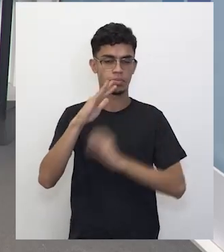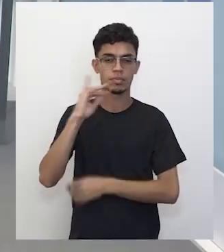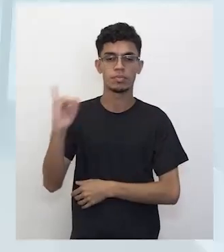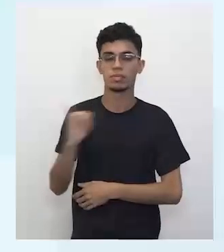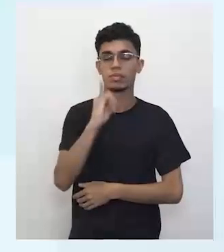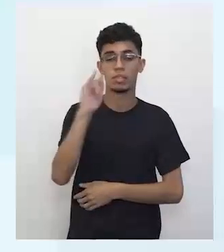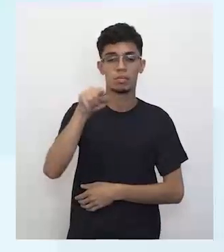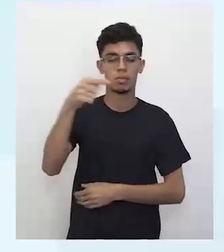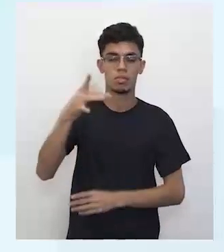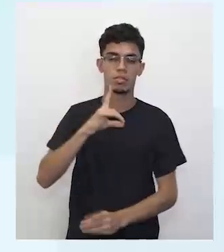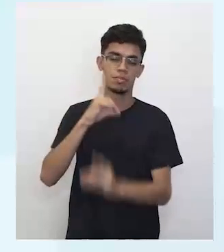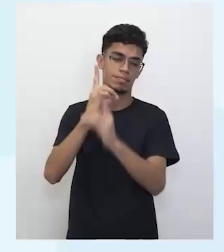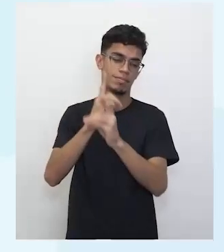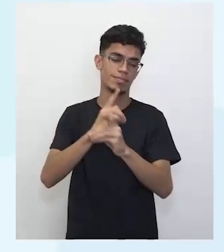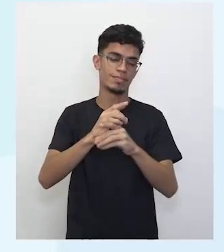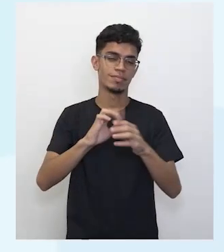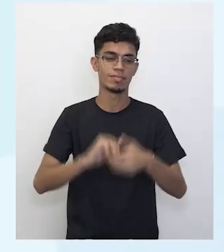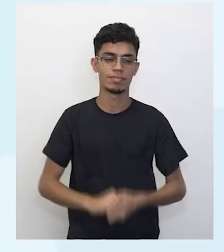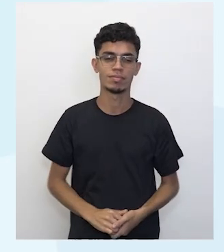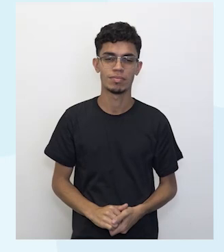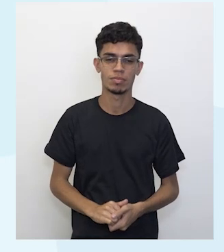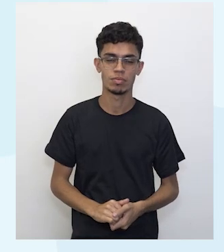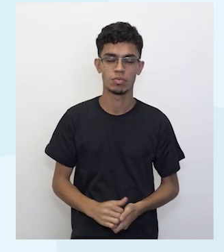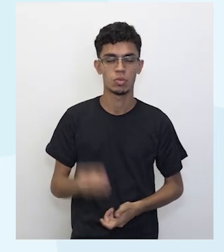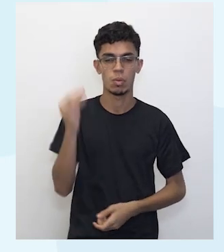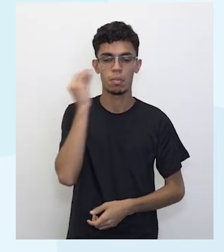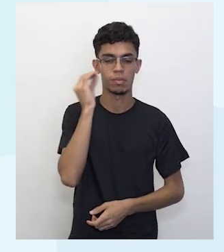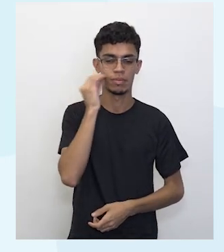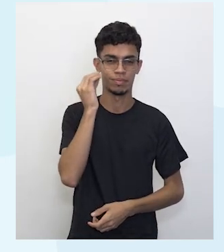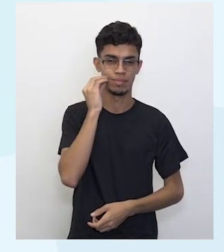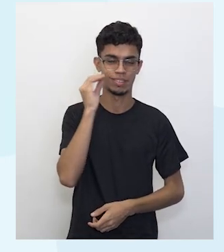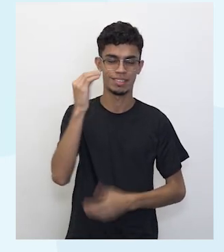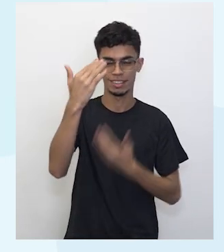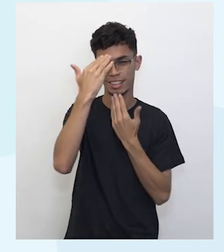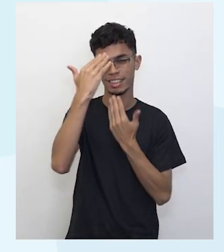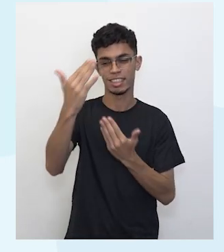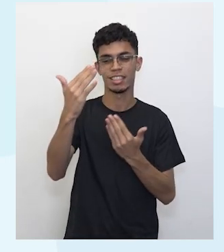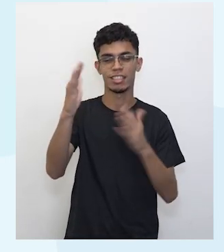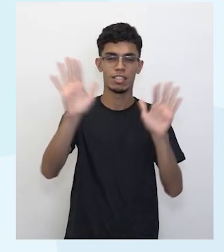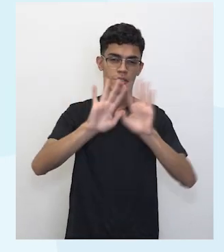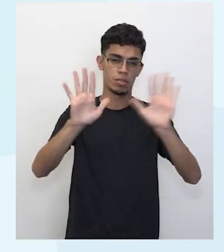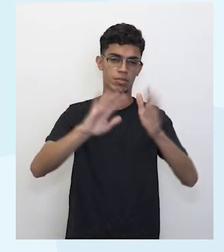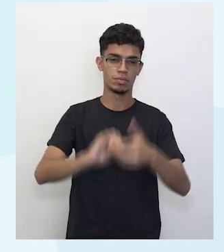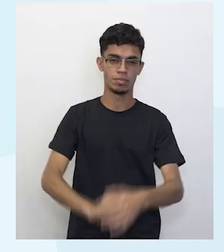E a gente se vê aí nas nossas próximas aulas. Um beijo, pessoal. Obrigada.